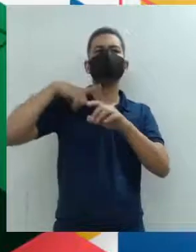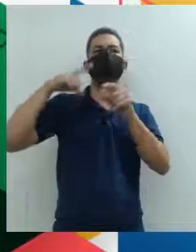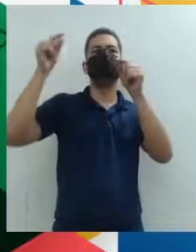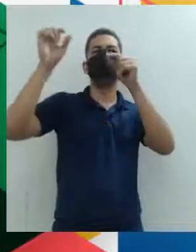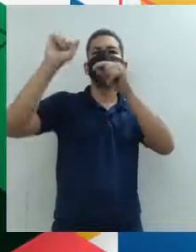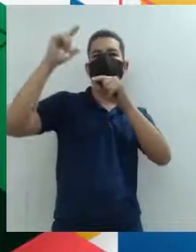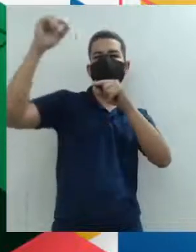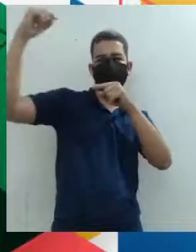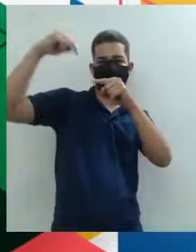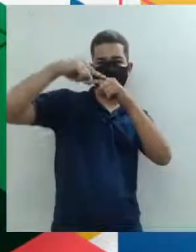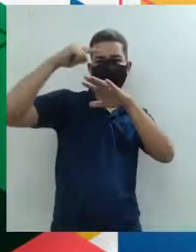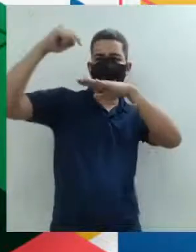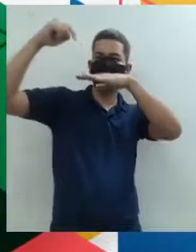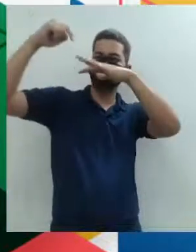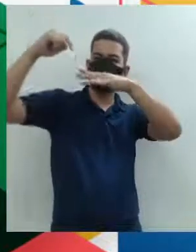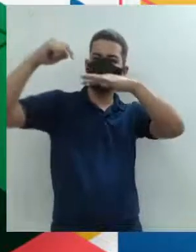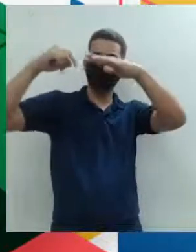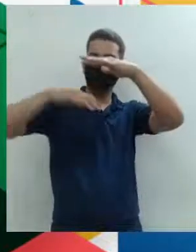estão irradiando lá,